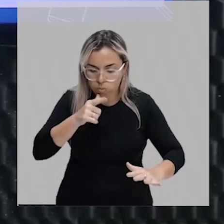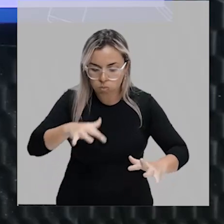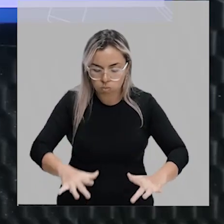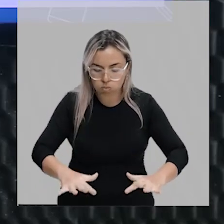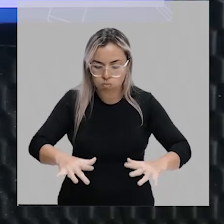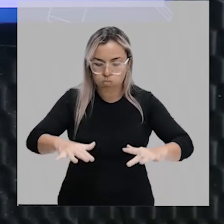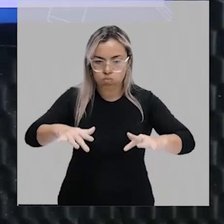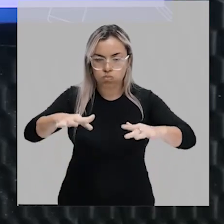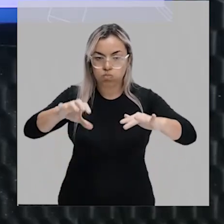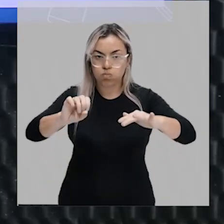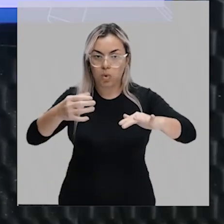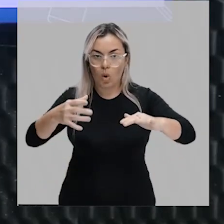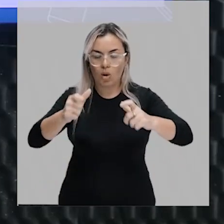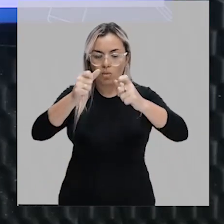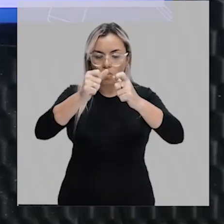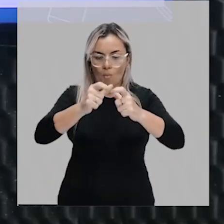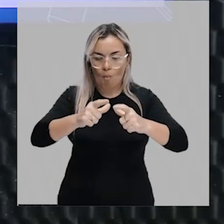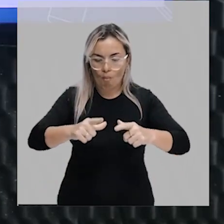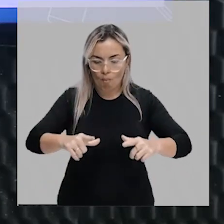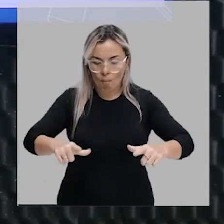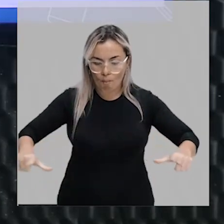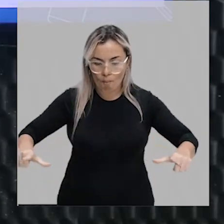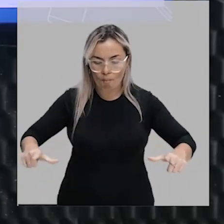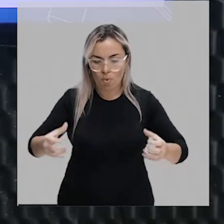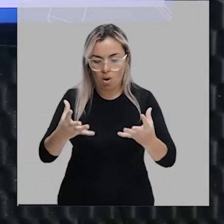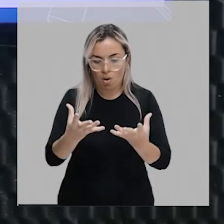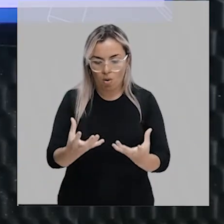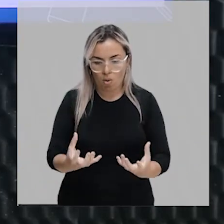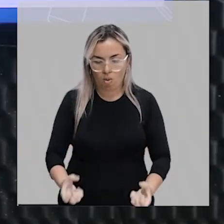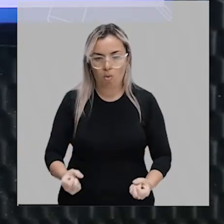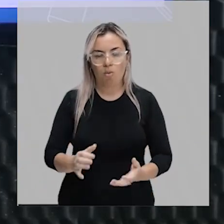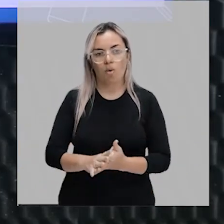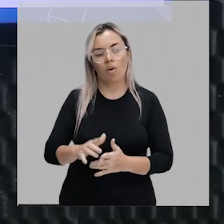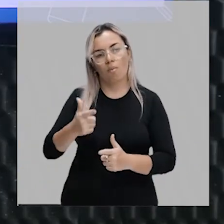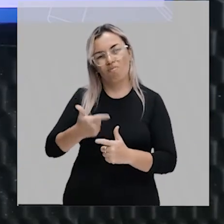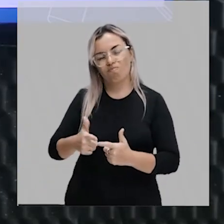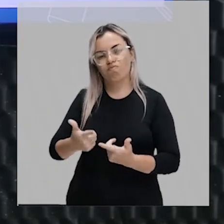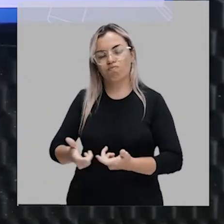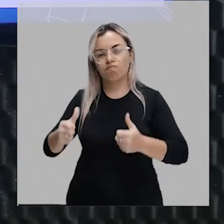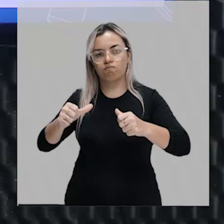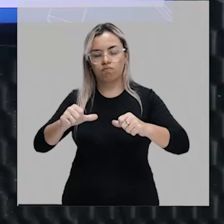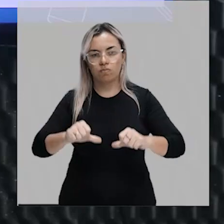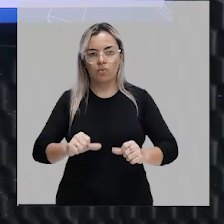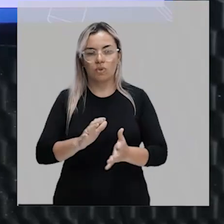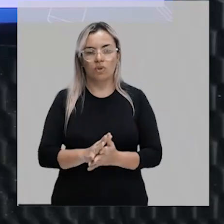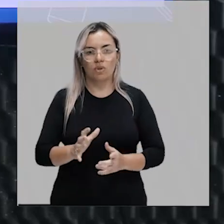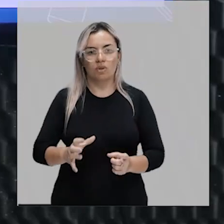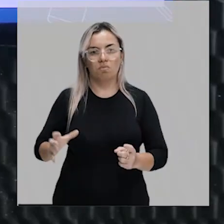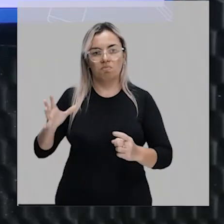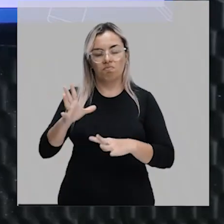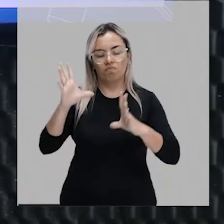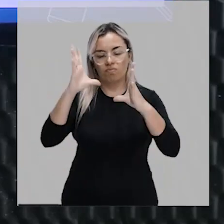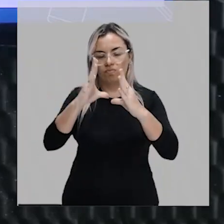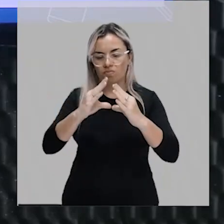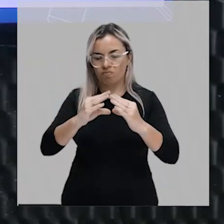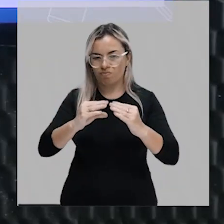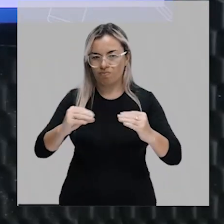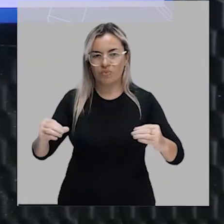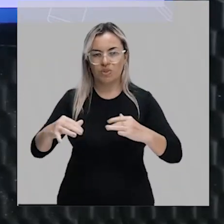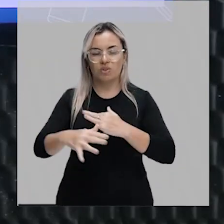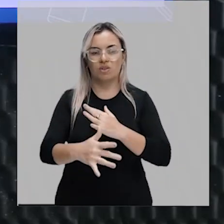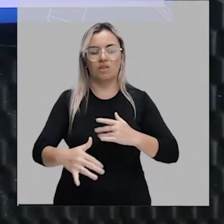de secas. Nós teremos tragédias que vão, inclusive, contribuir para o desaparecimento de